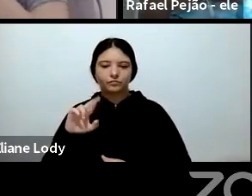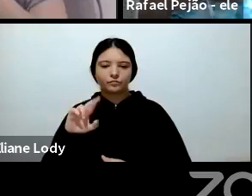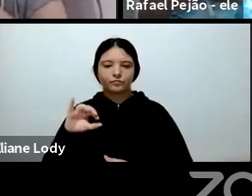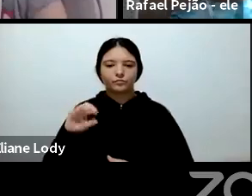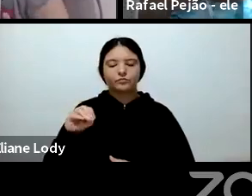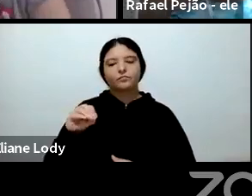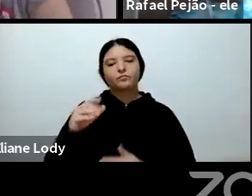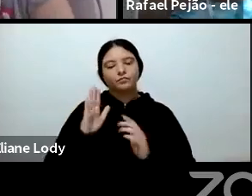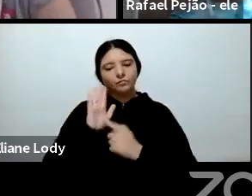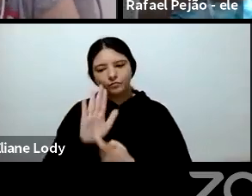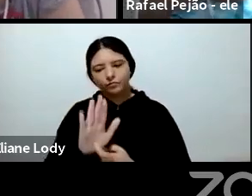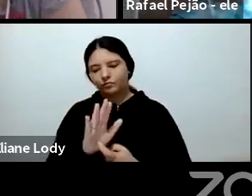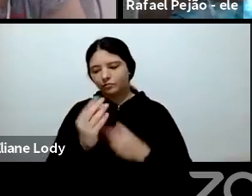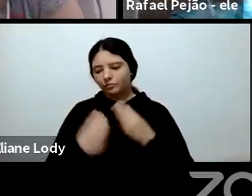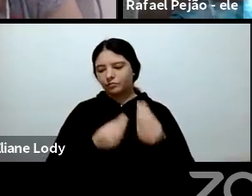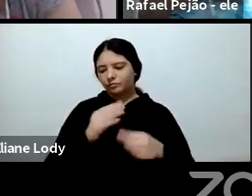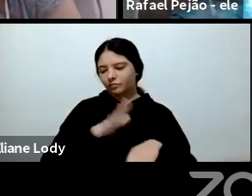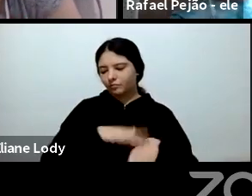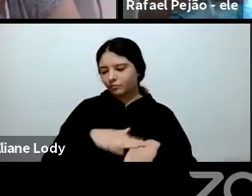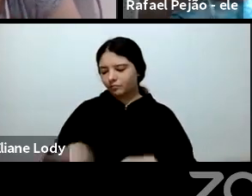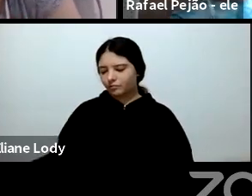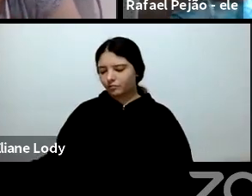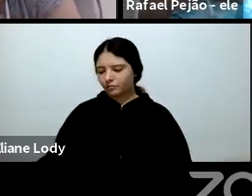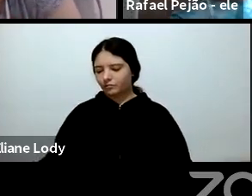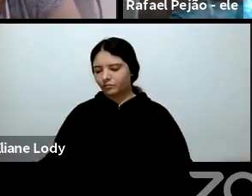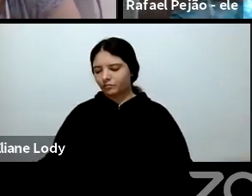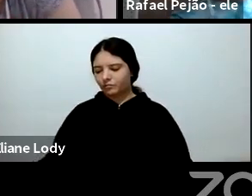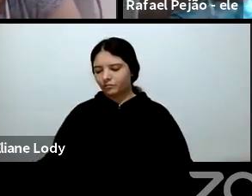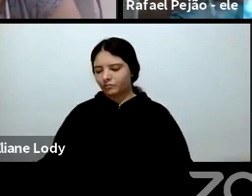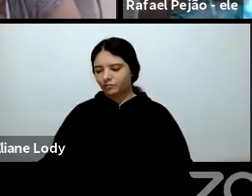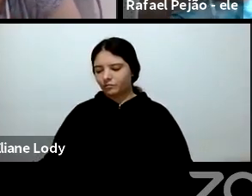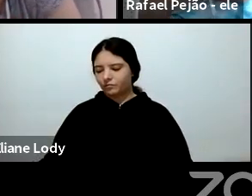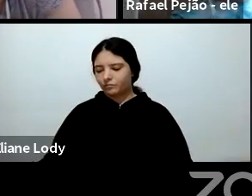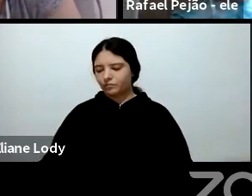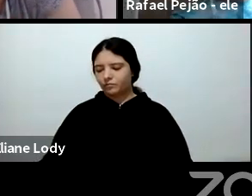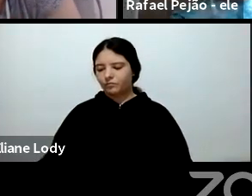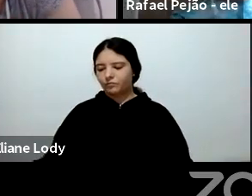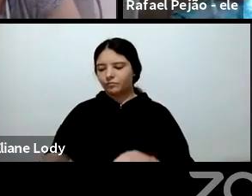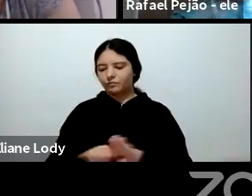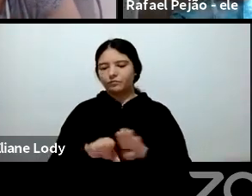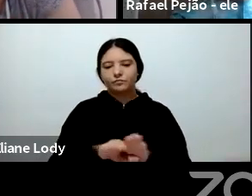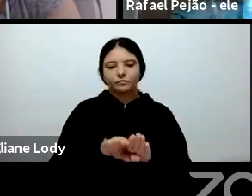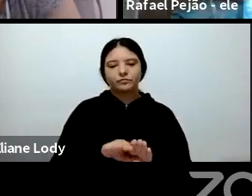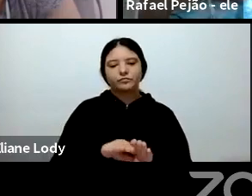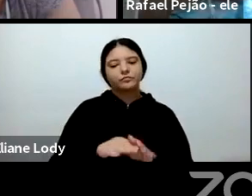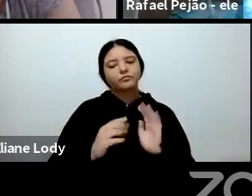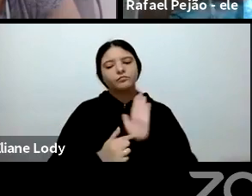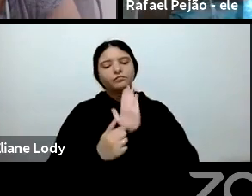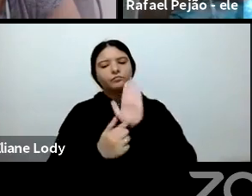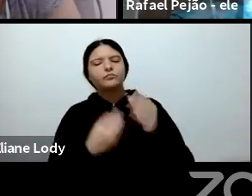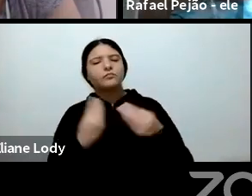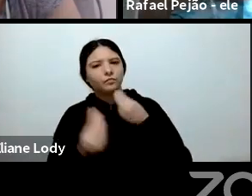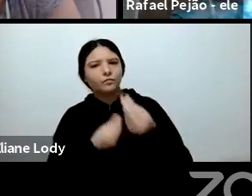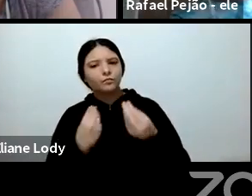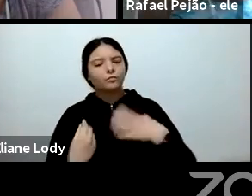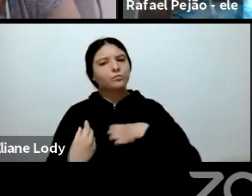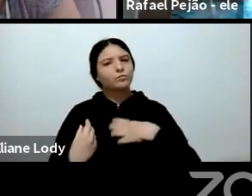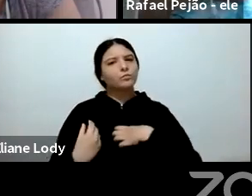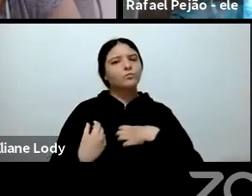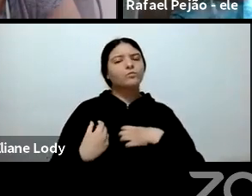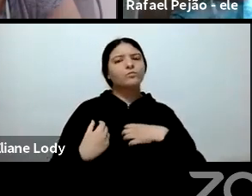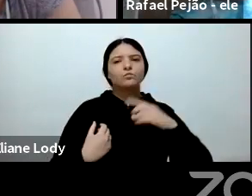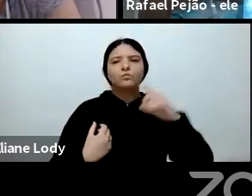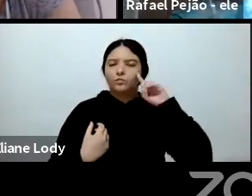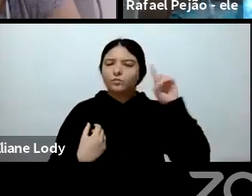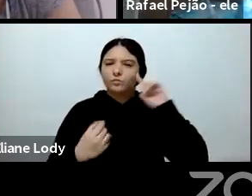esse funcionamento, né? E aí identificar também como que determinadas formas são rotineirizadas,